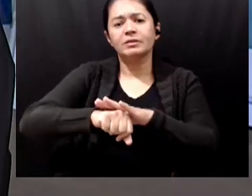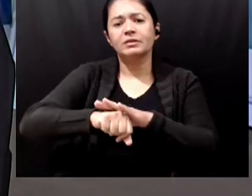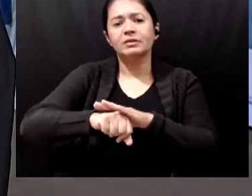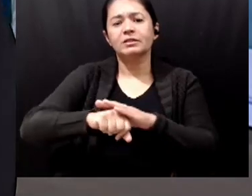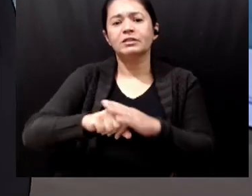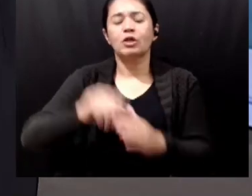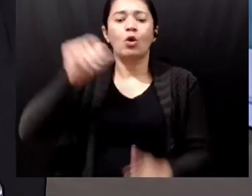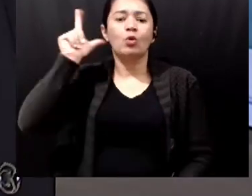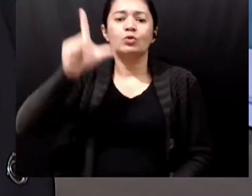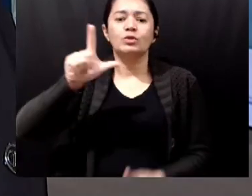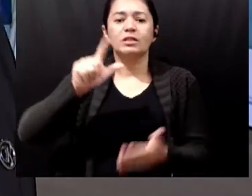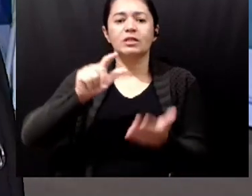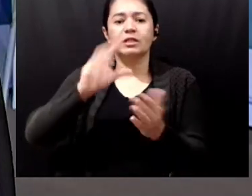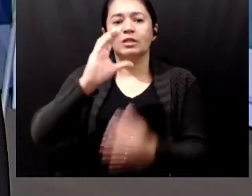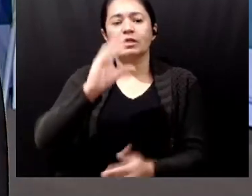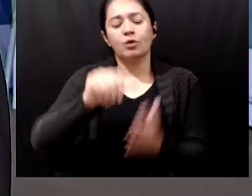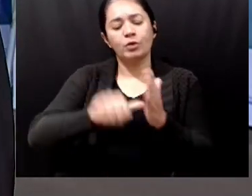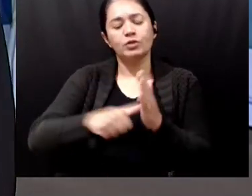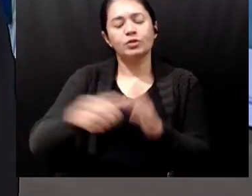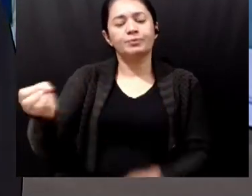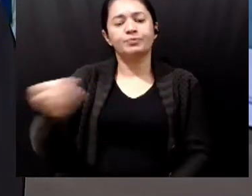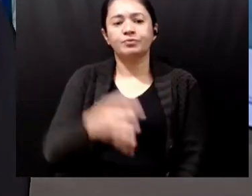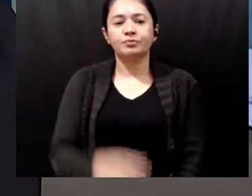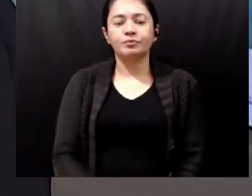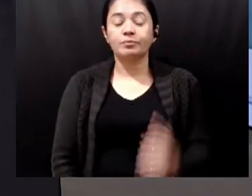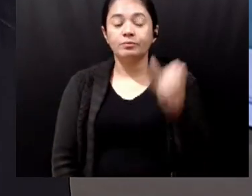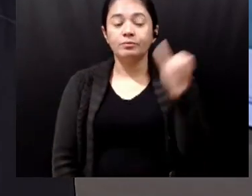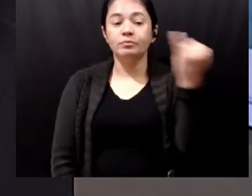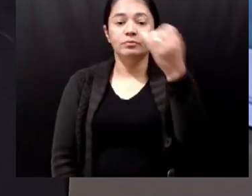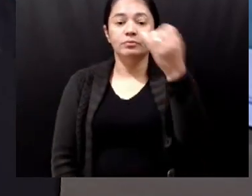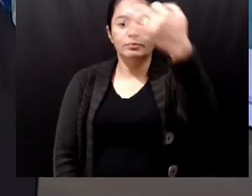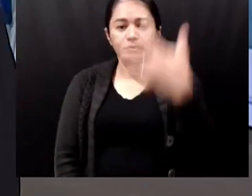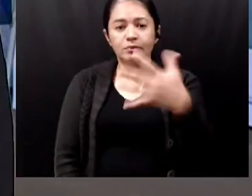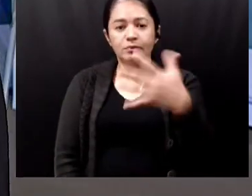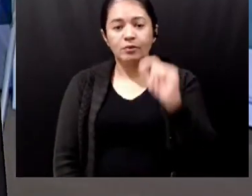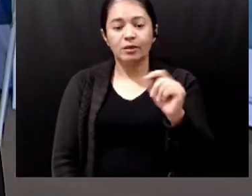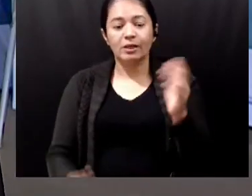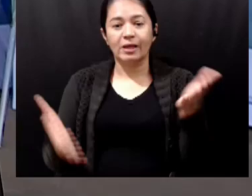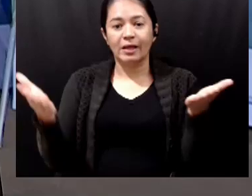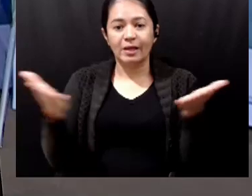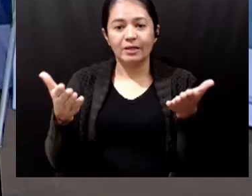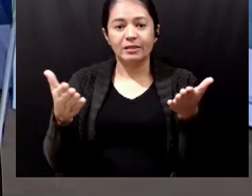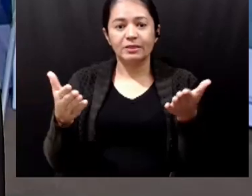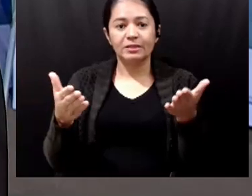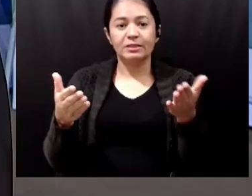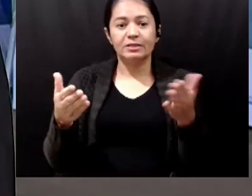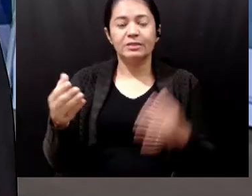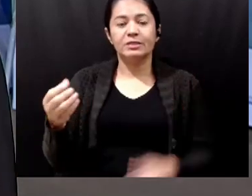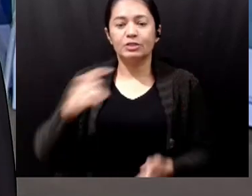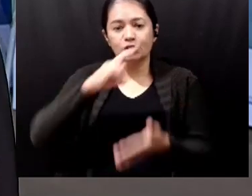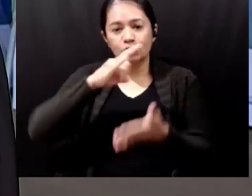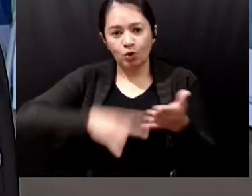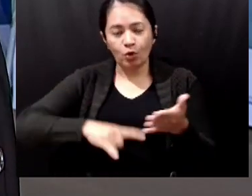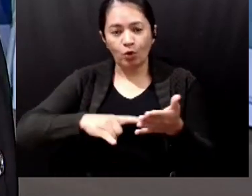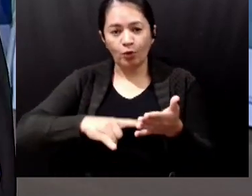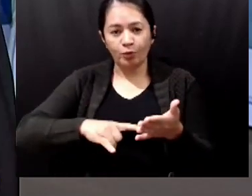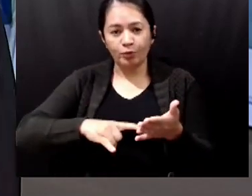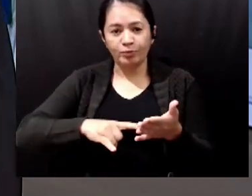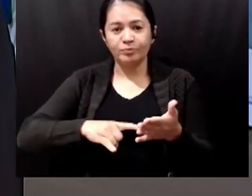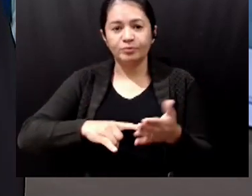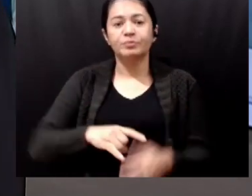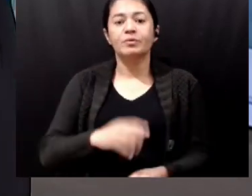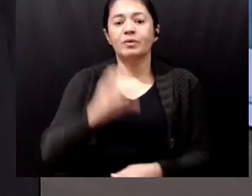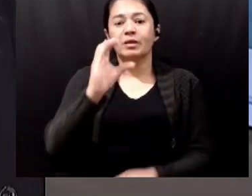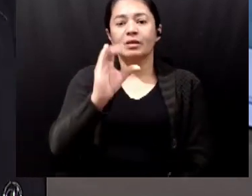nesse feirão? Bom, importante dizer que esse documento, né, o novo RG, a Carteira de Identidade Nacional, o SIM, ele